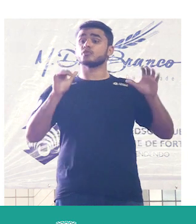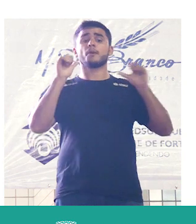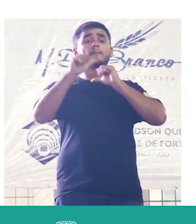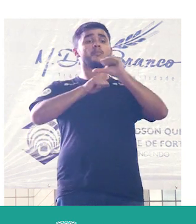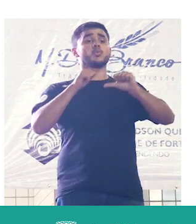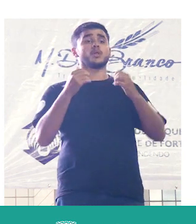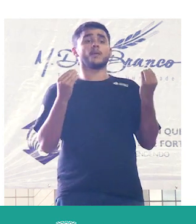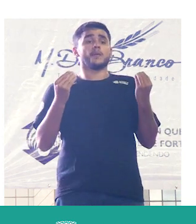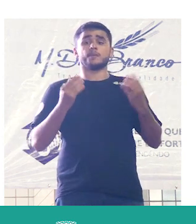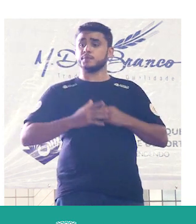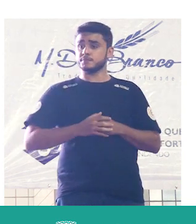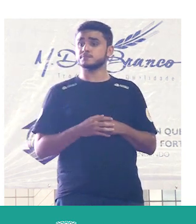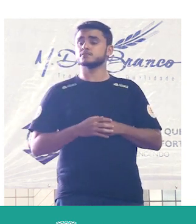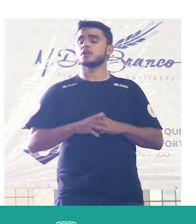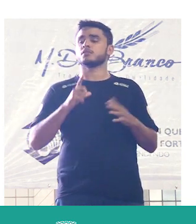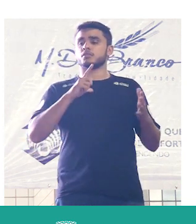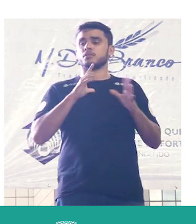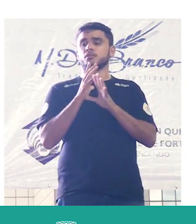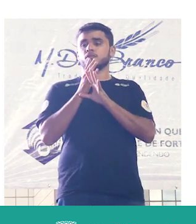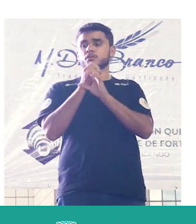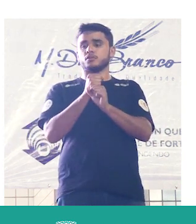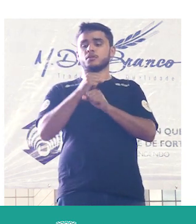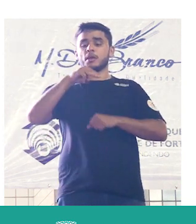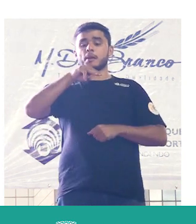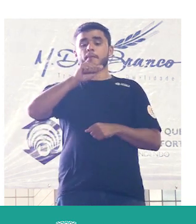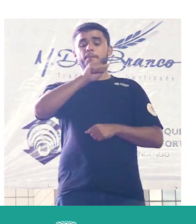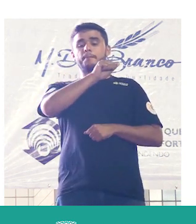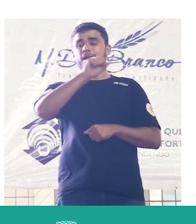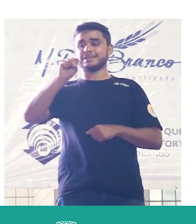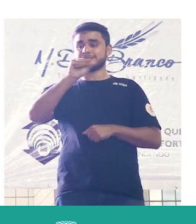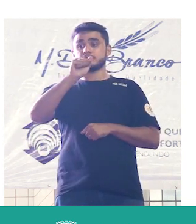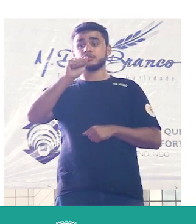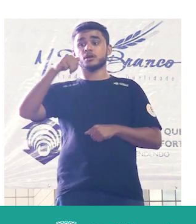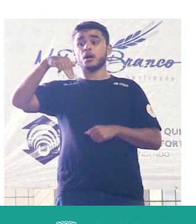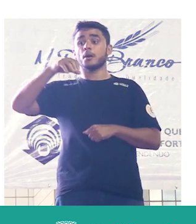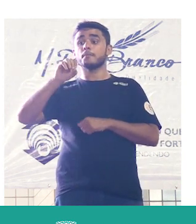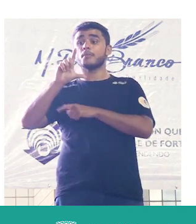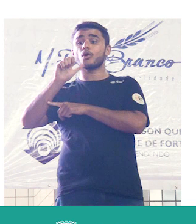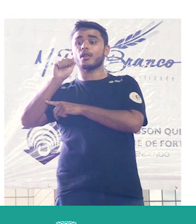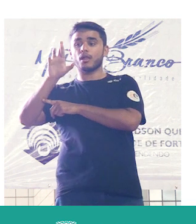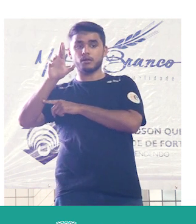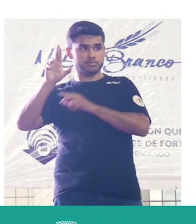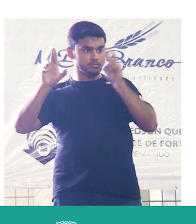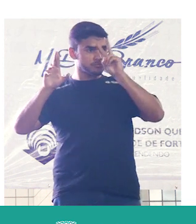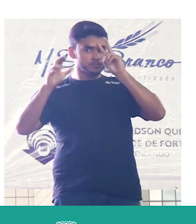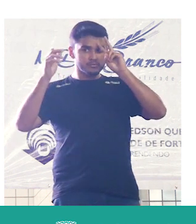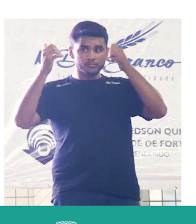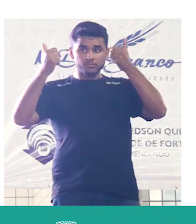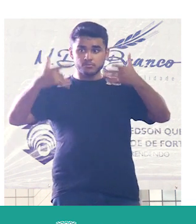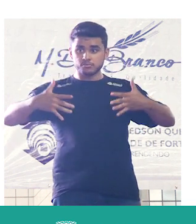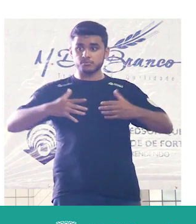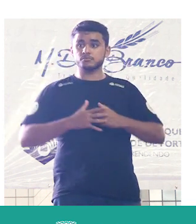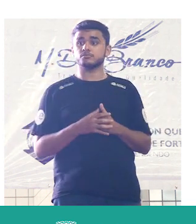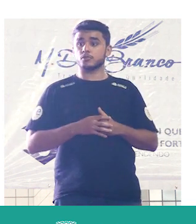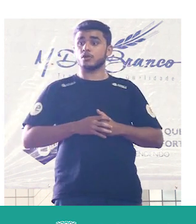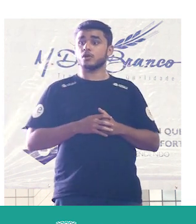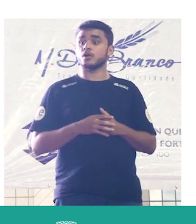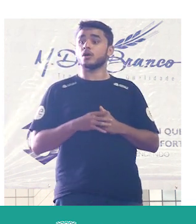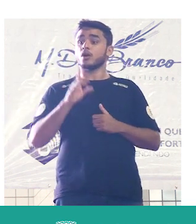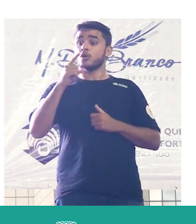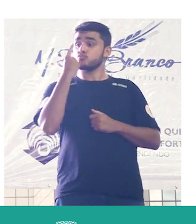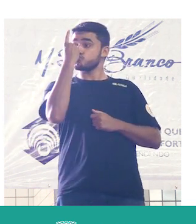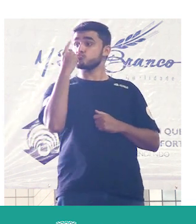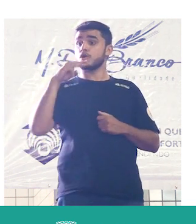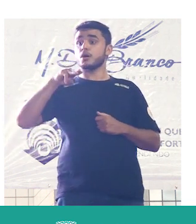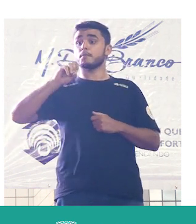transformar mol em massa, usamos uma coisa chamada massa molar. Lembra que eu falei agora há pouco? A massa molar me diz quanto vale 1